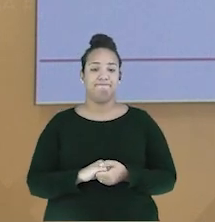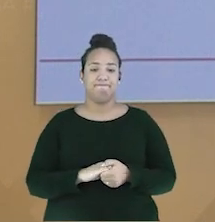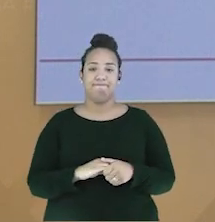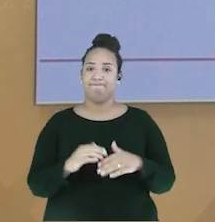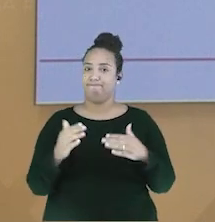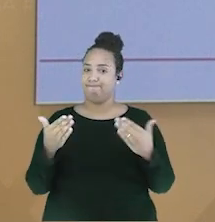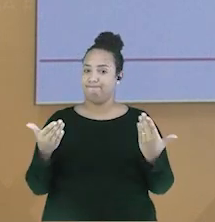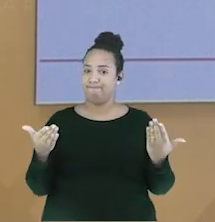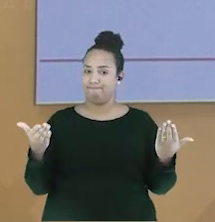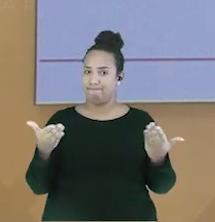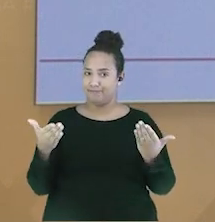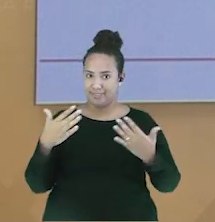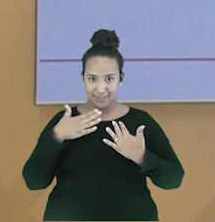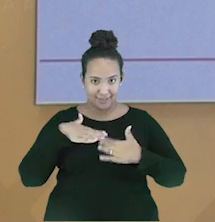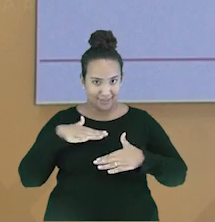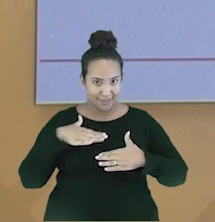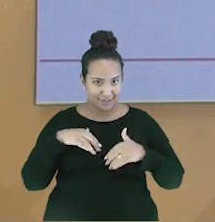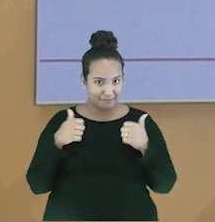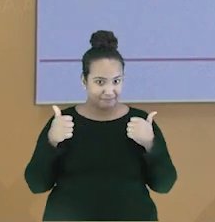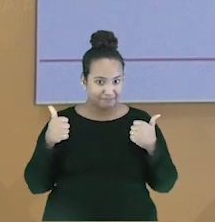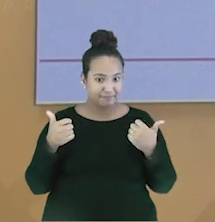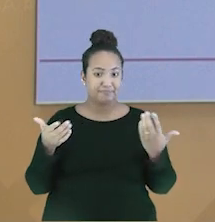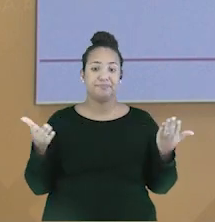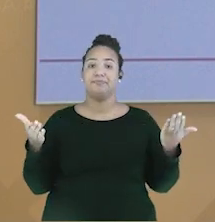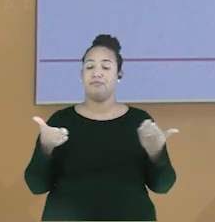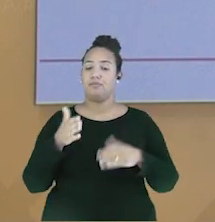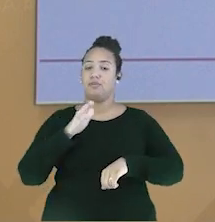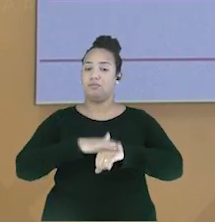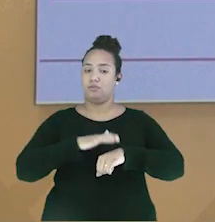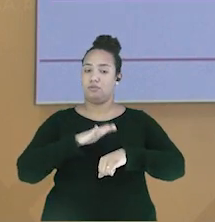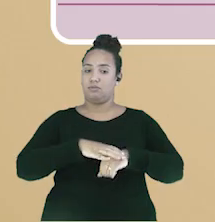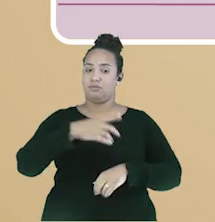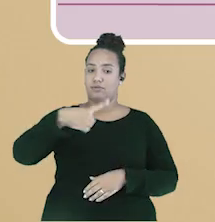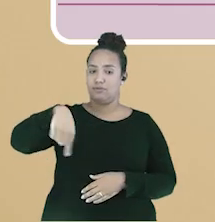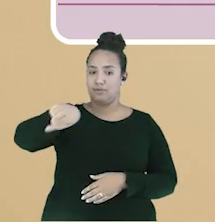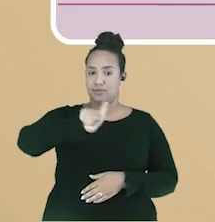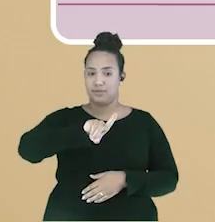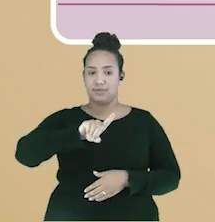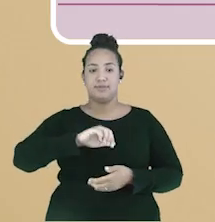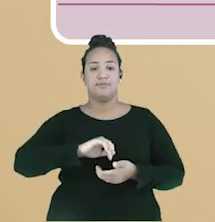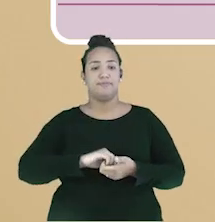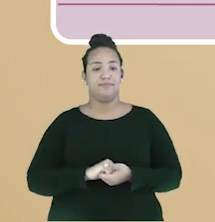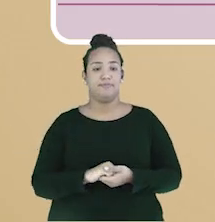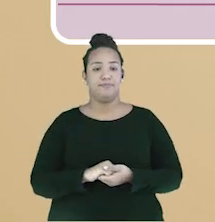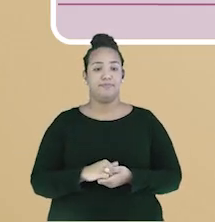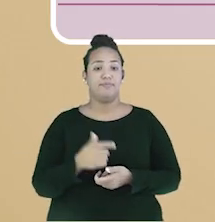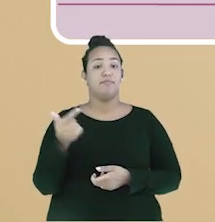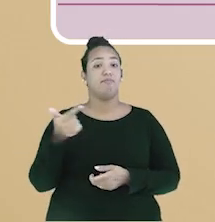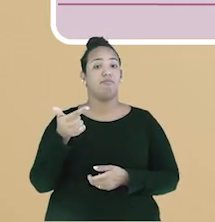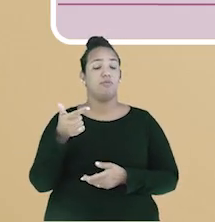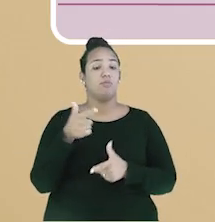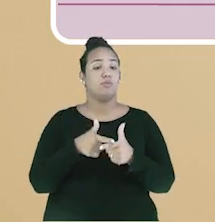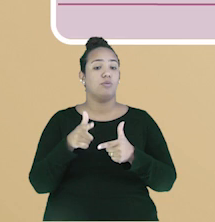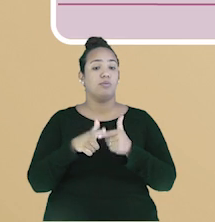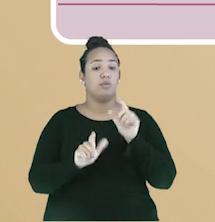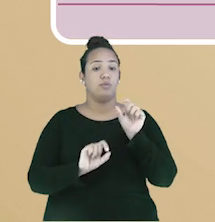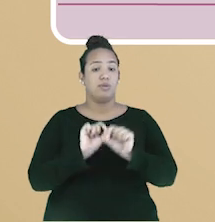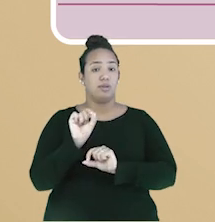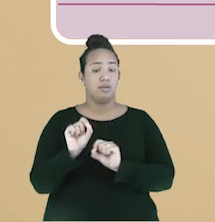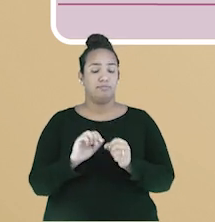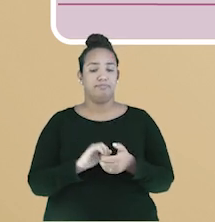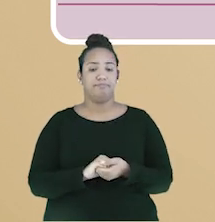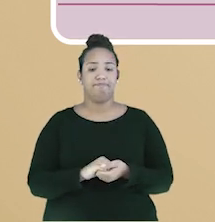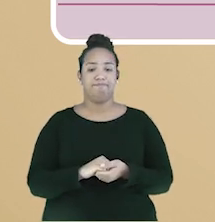tudo tranquilo até aqui? Agora é a sua vez. Nosso segundo problema é o seguinte: